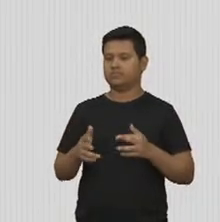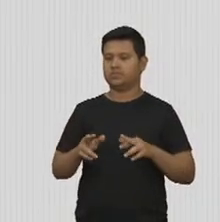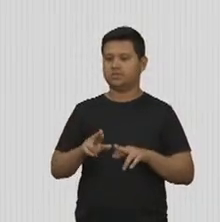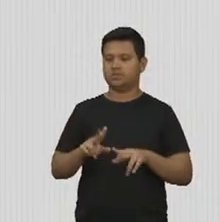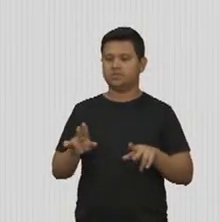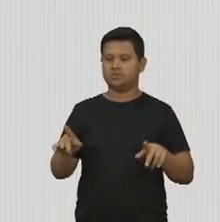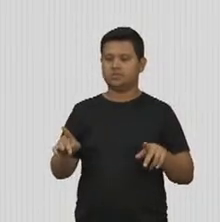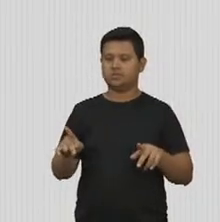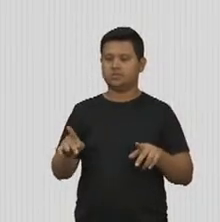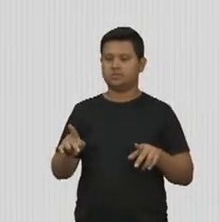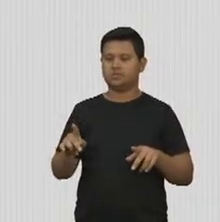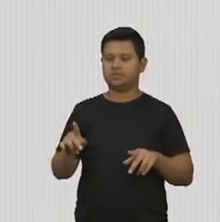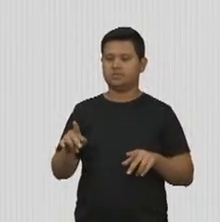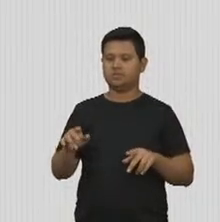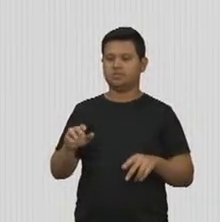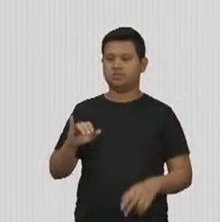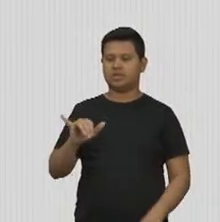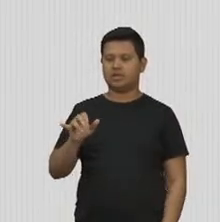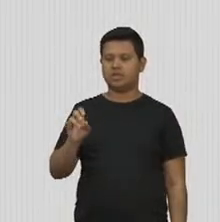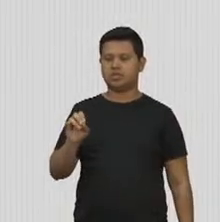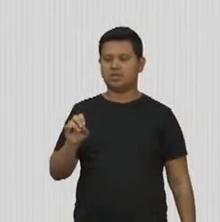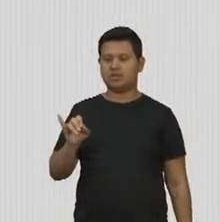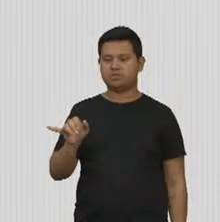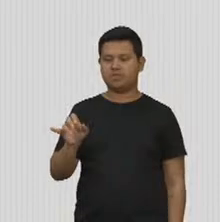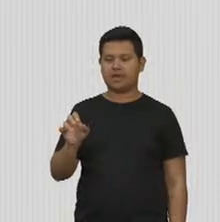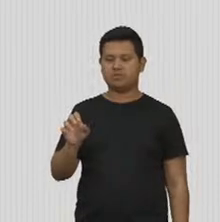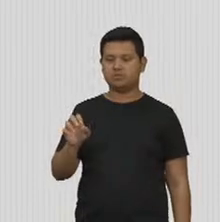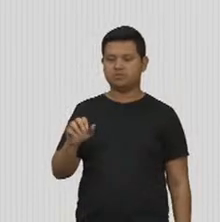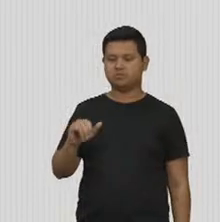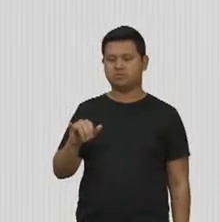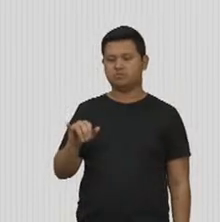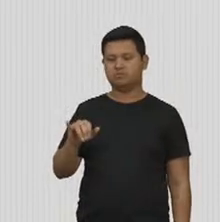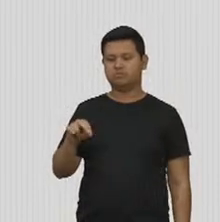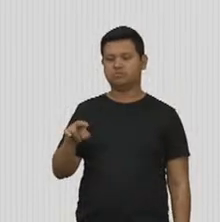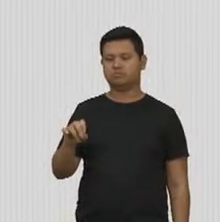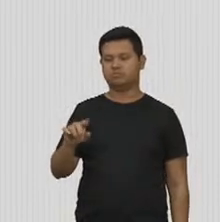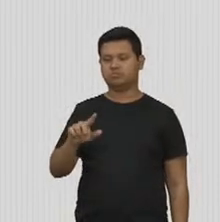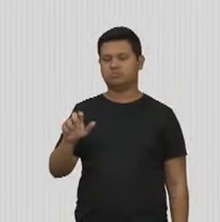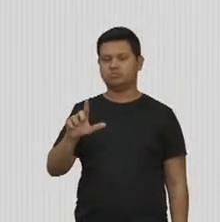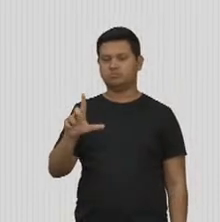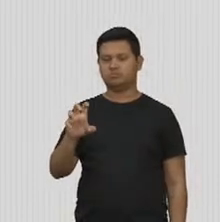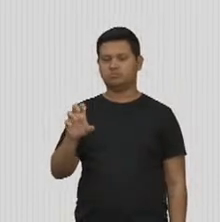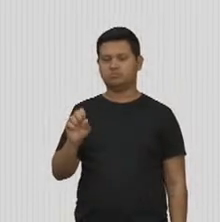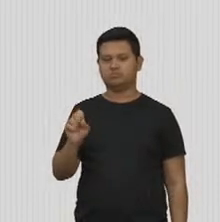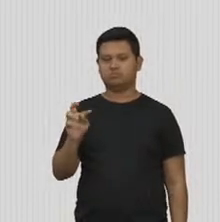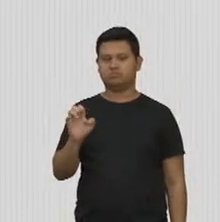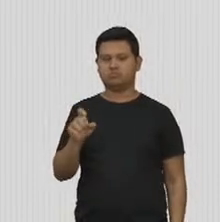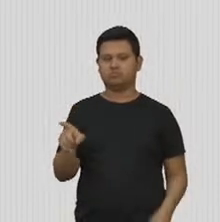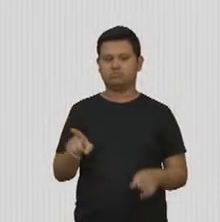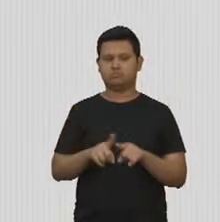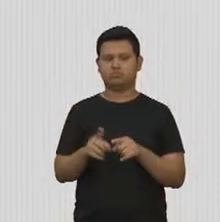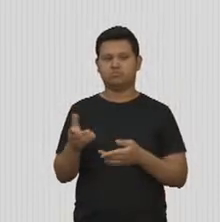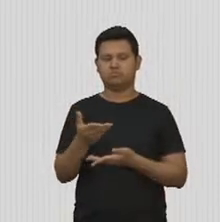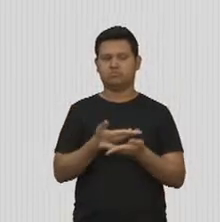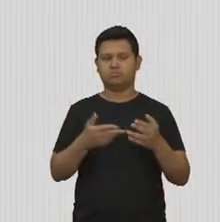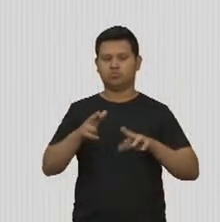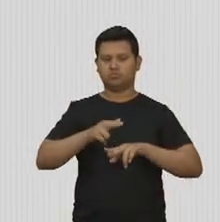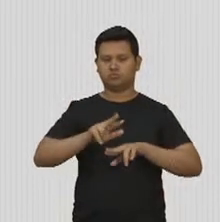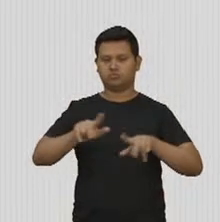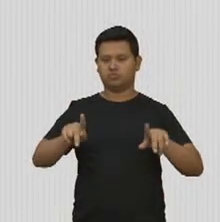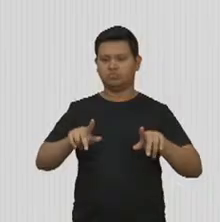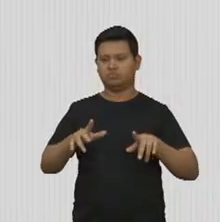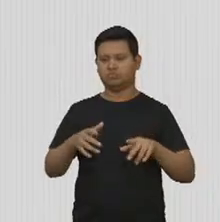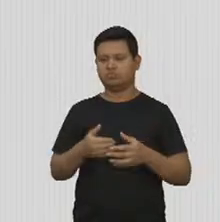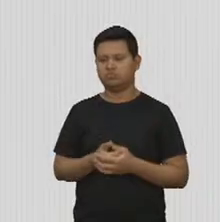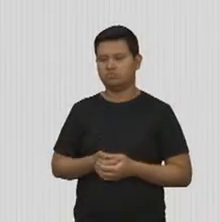zona leste até a zona oeste, centro, norte e sul de Jacareí. Todos esses dados